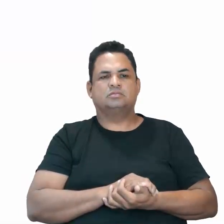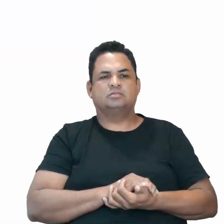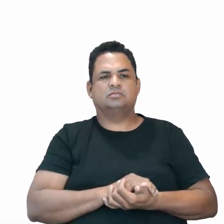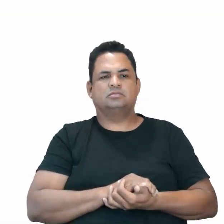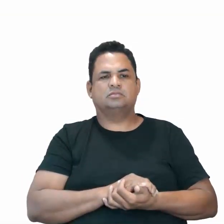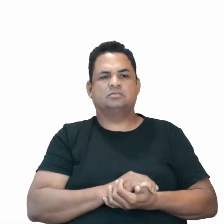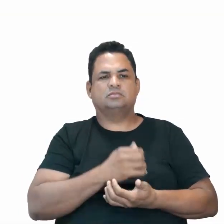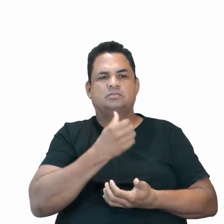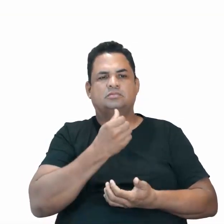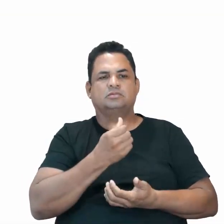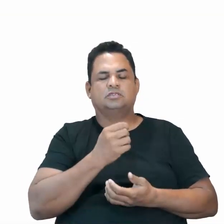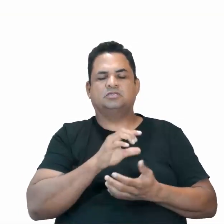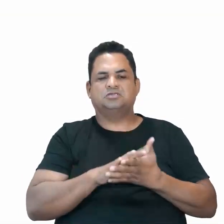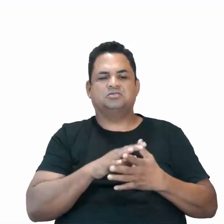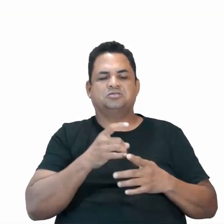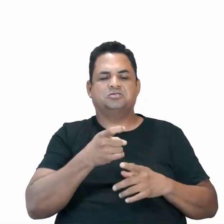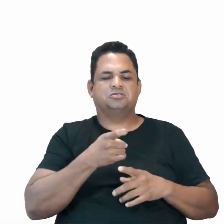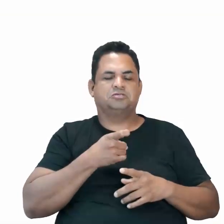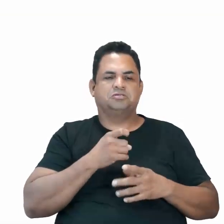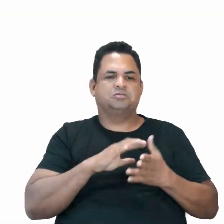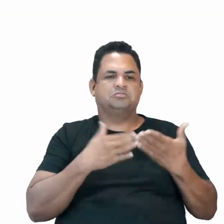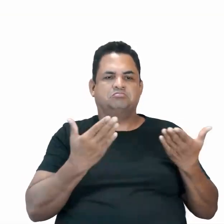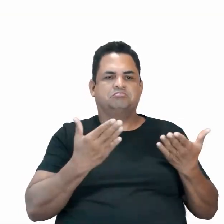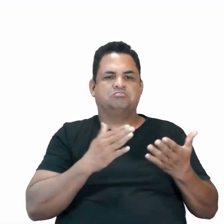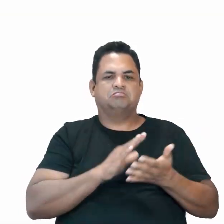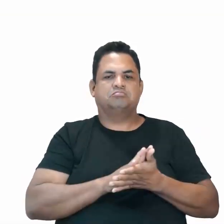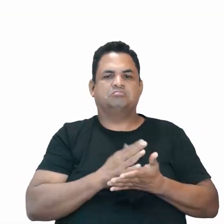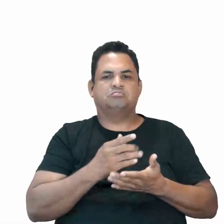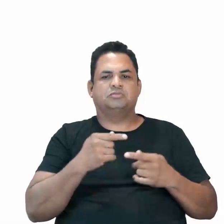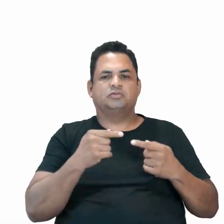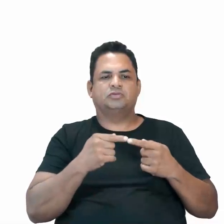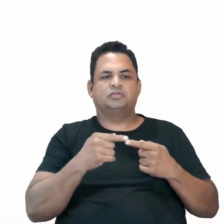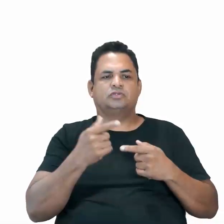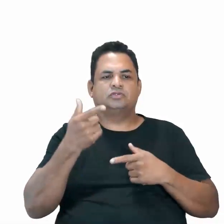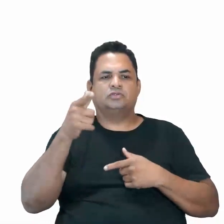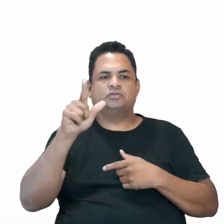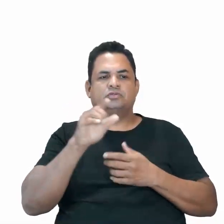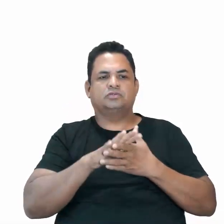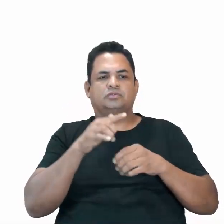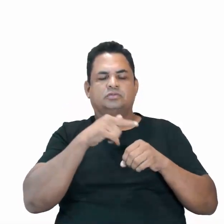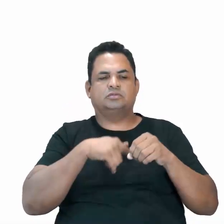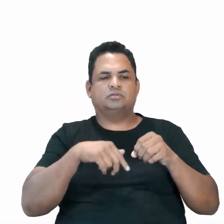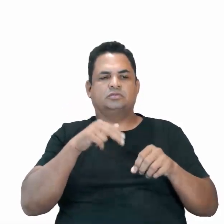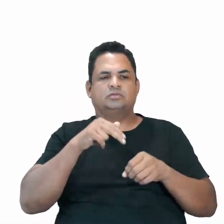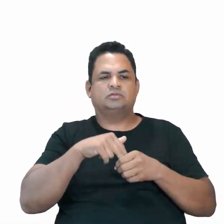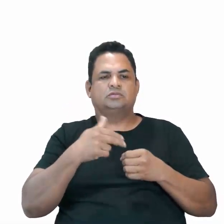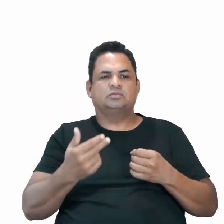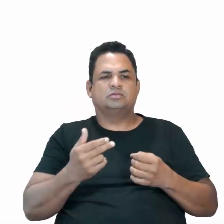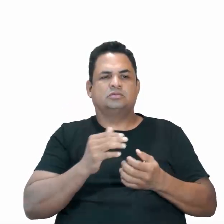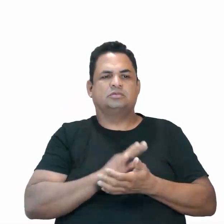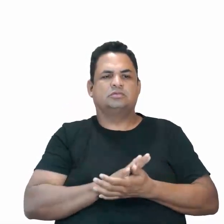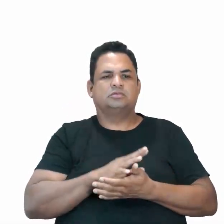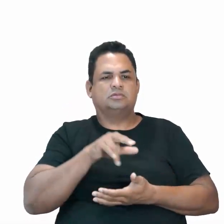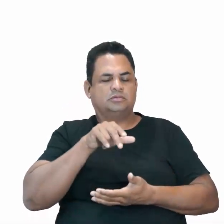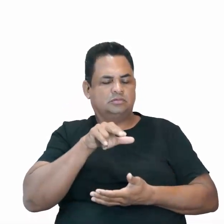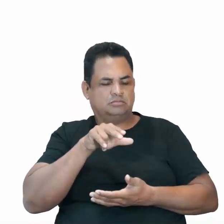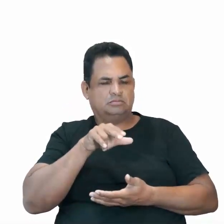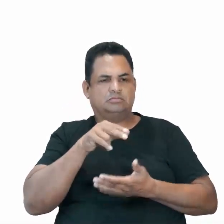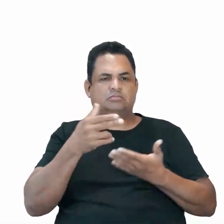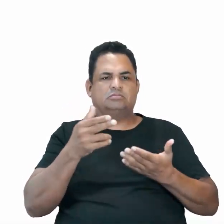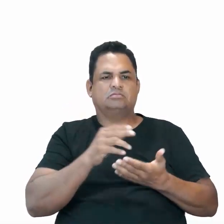6x seria lá na matemática, mesma coisa, né? É colocado em contato com uma outra esfera neutra, significa que está zerado.